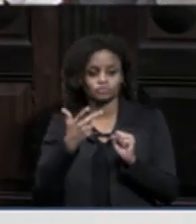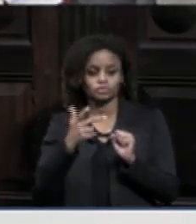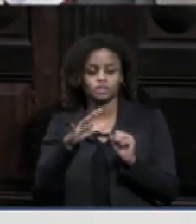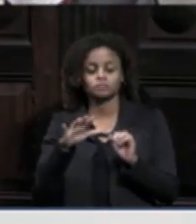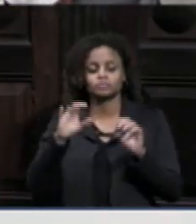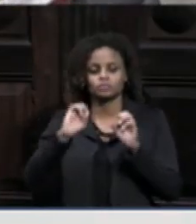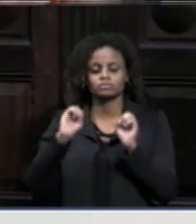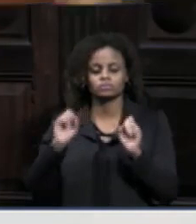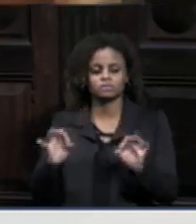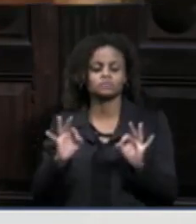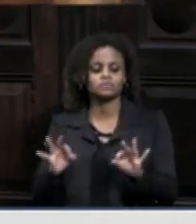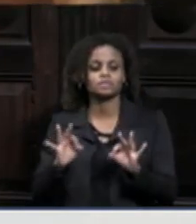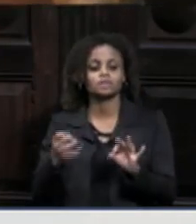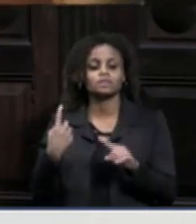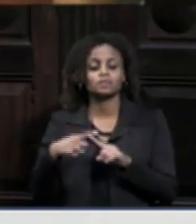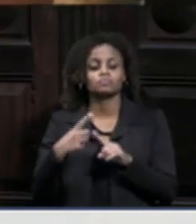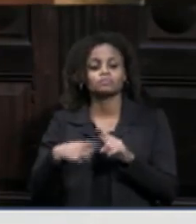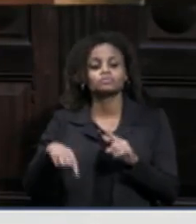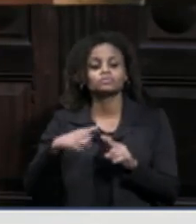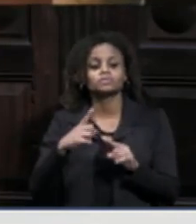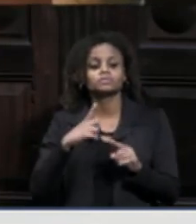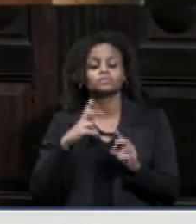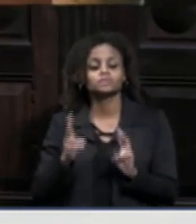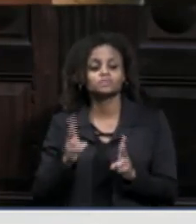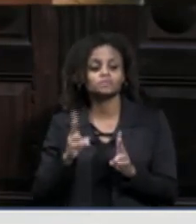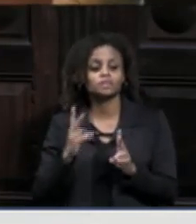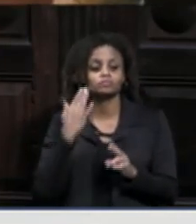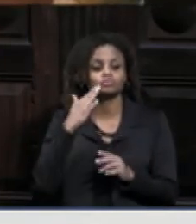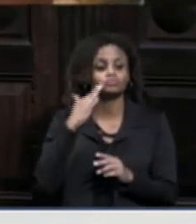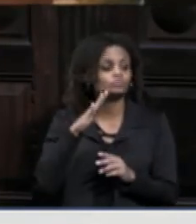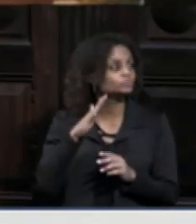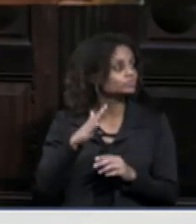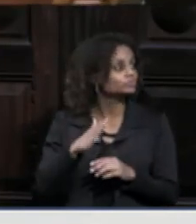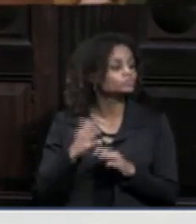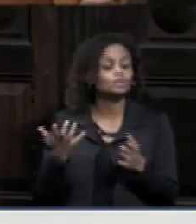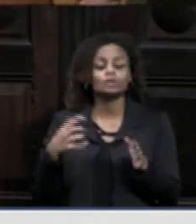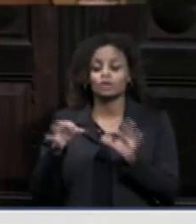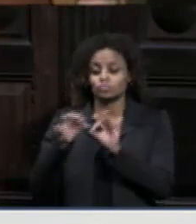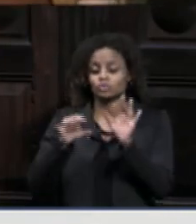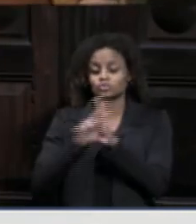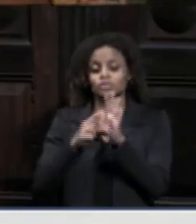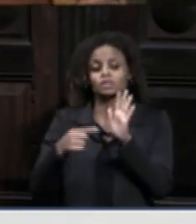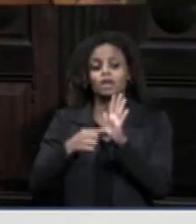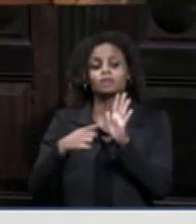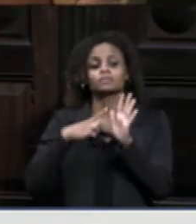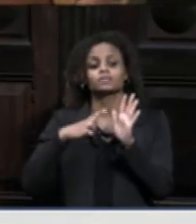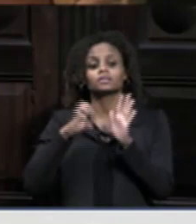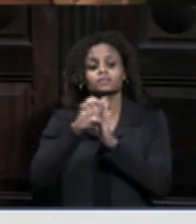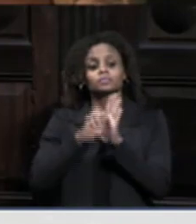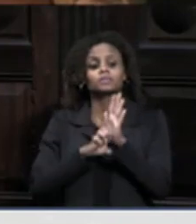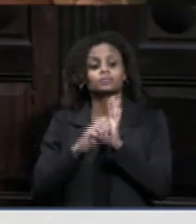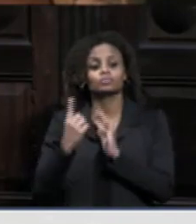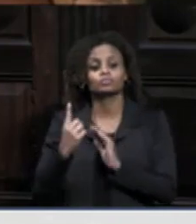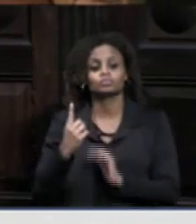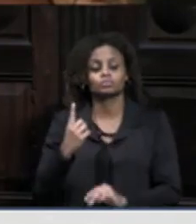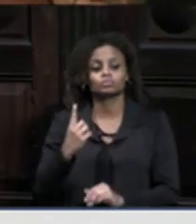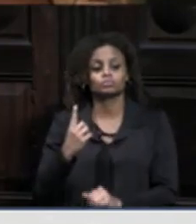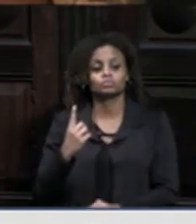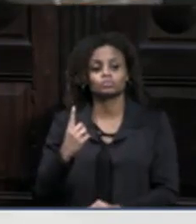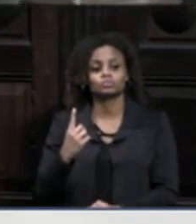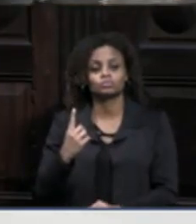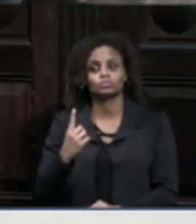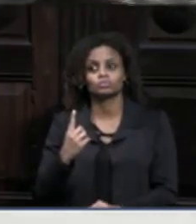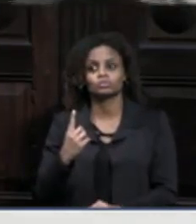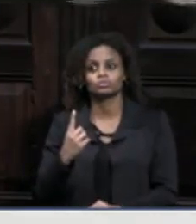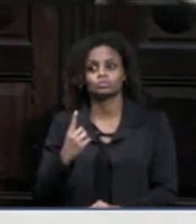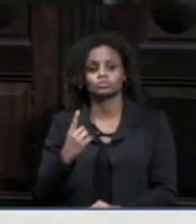entendimento de... Então, o projeto recebeu uma emenda e retorna às comissões. Presidente, pela